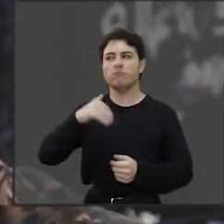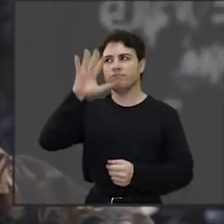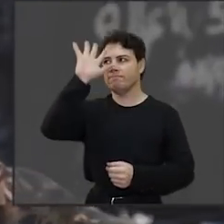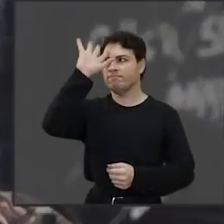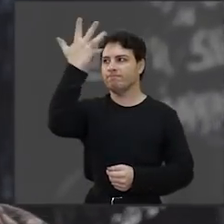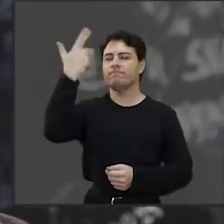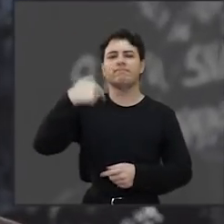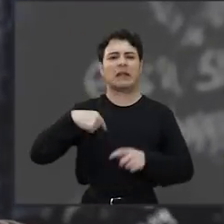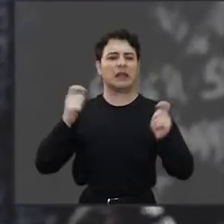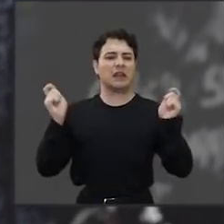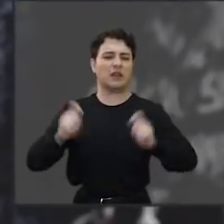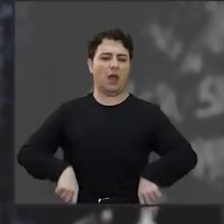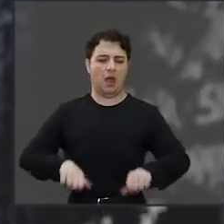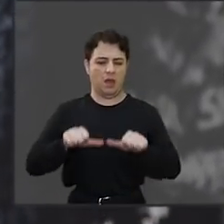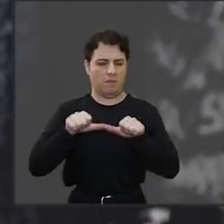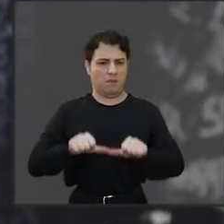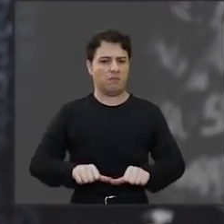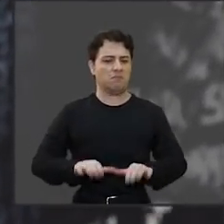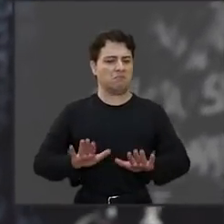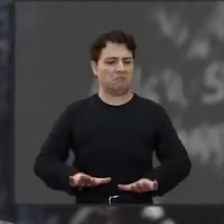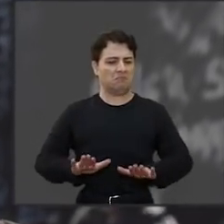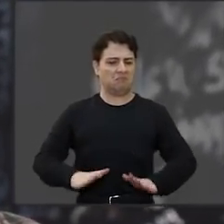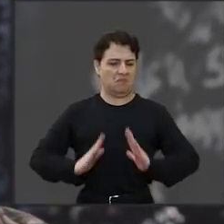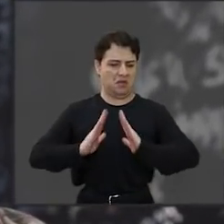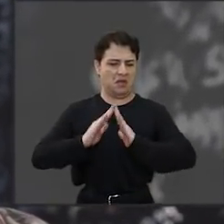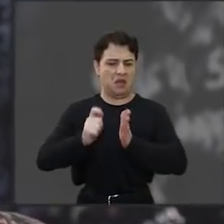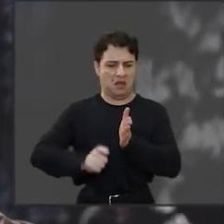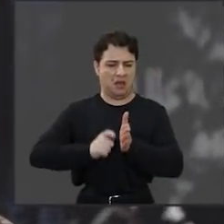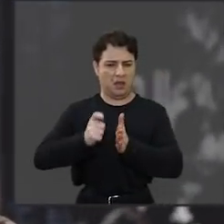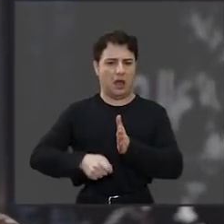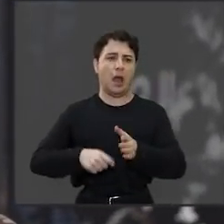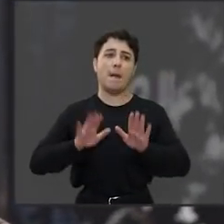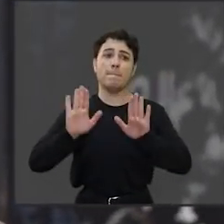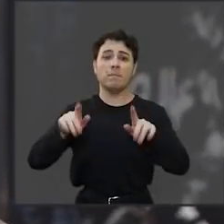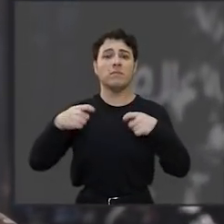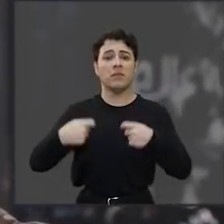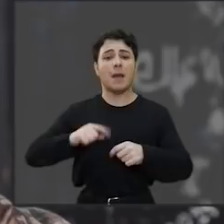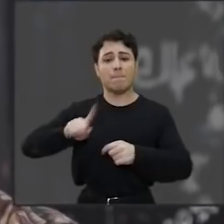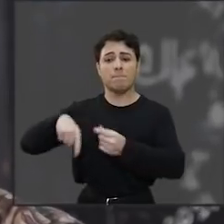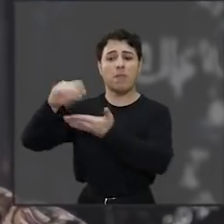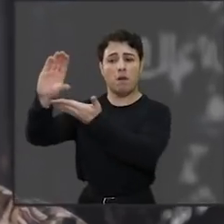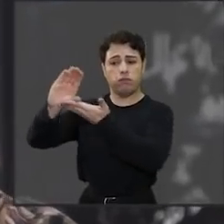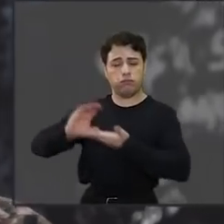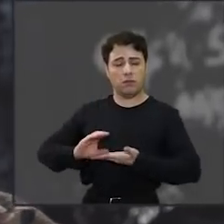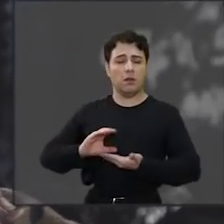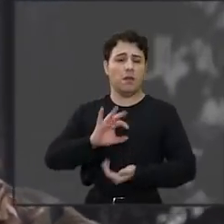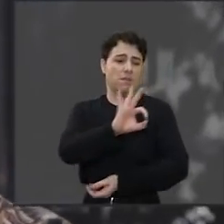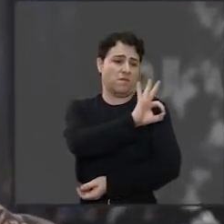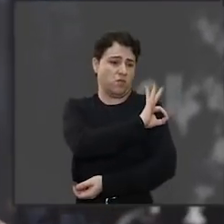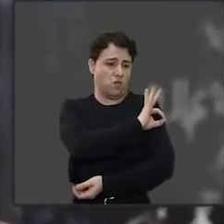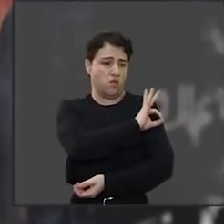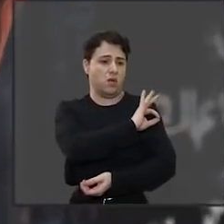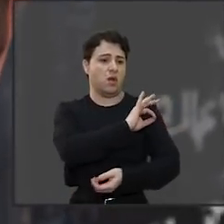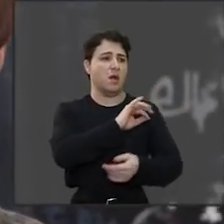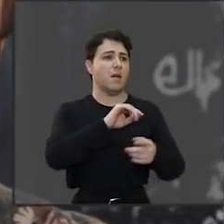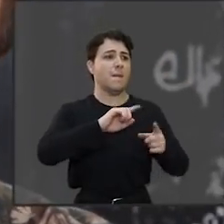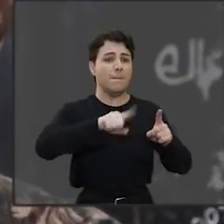aqui, sabe? Dá para ficar aqui, mas precisa de mais investimento. Do privado, do